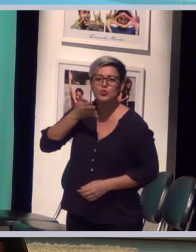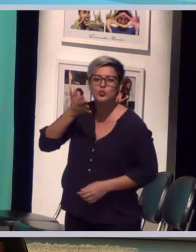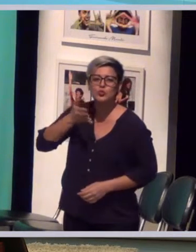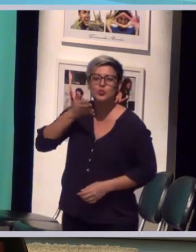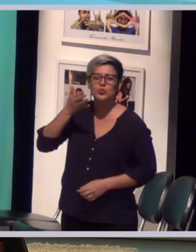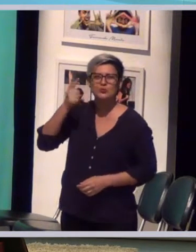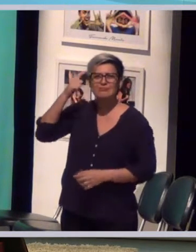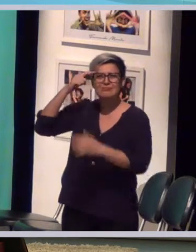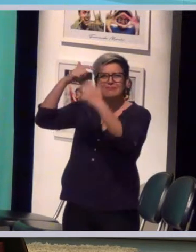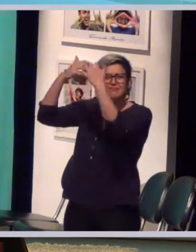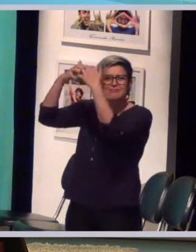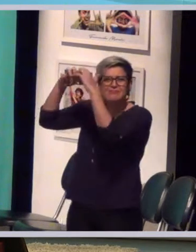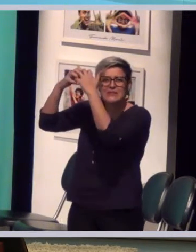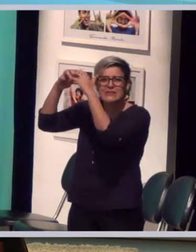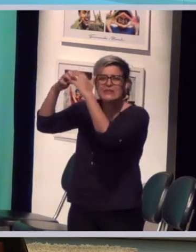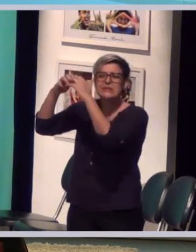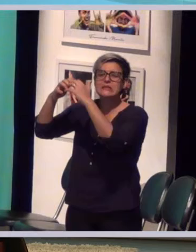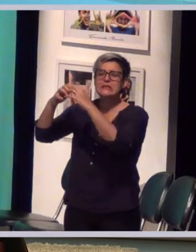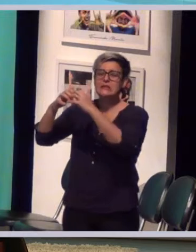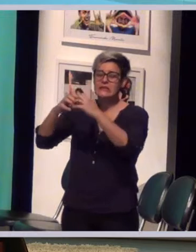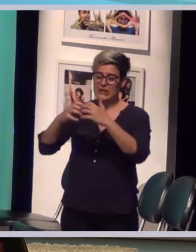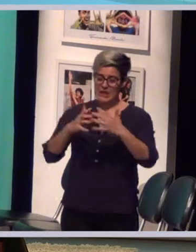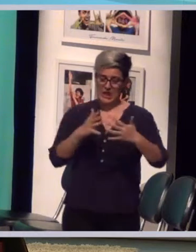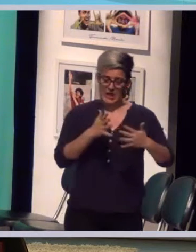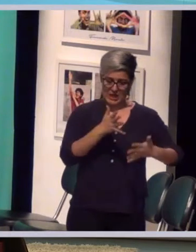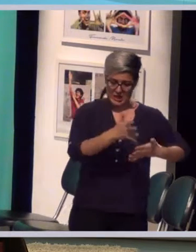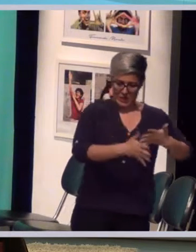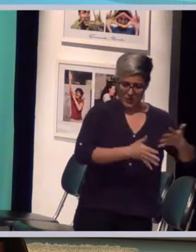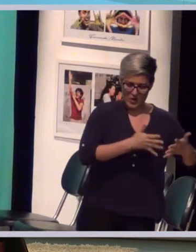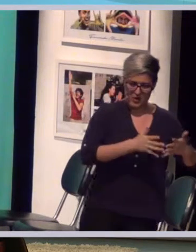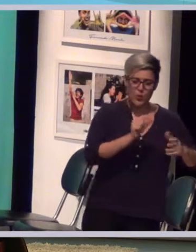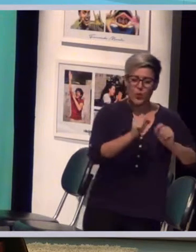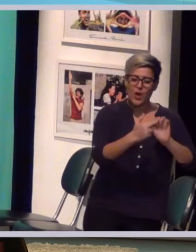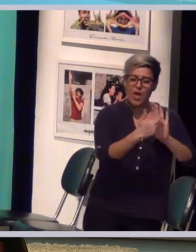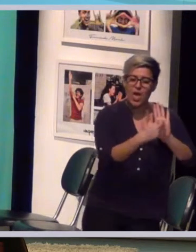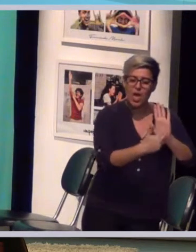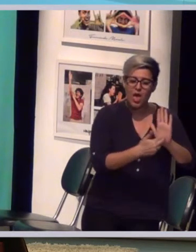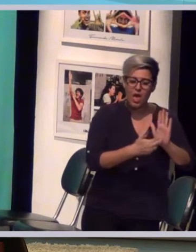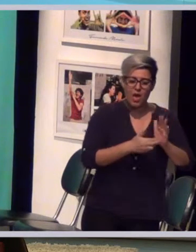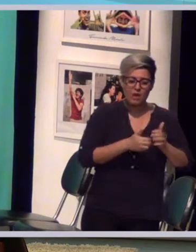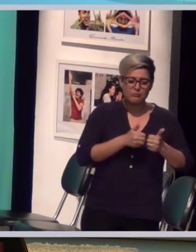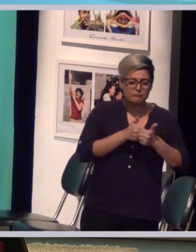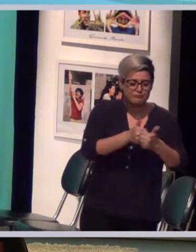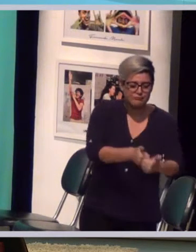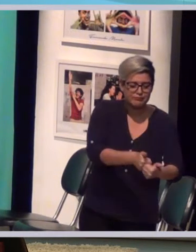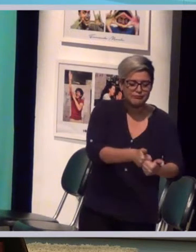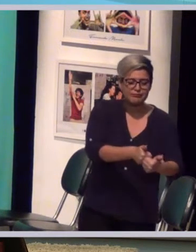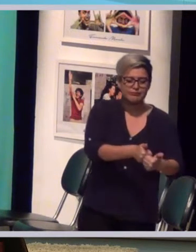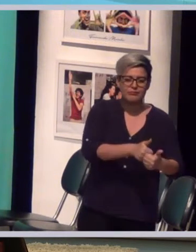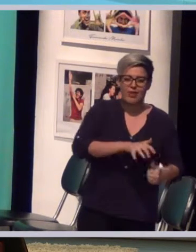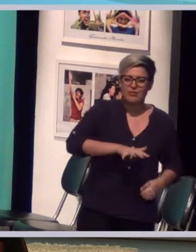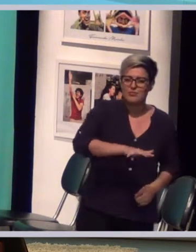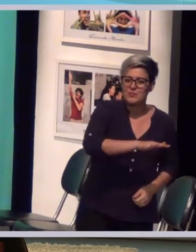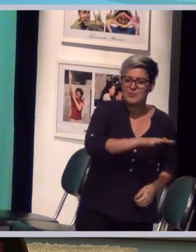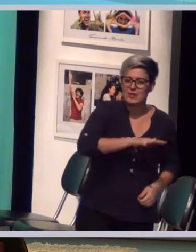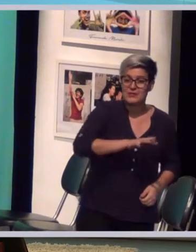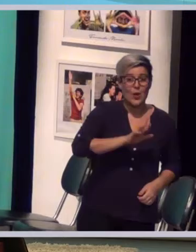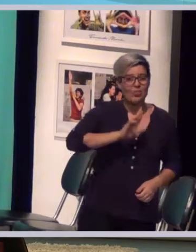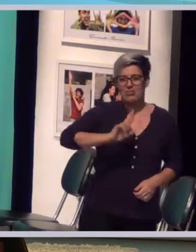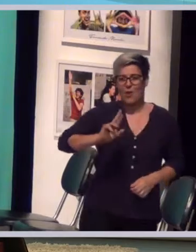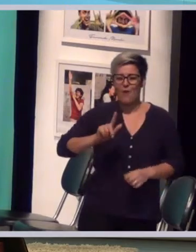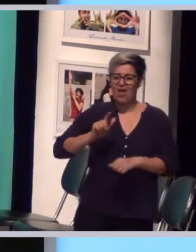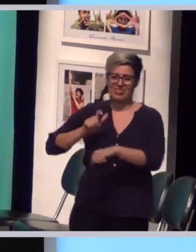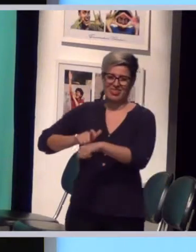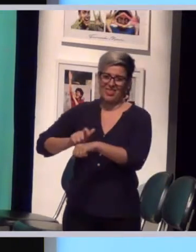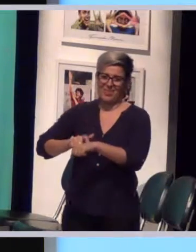construção do raciocínio, do discurso na língua de sinais, obedece uma lógica espacial e não uma lógica temporal.